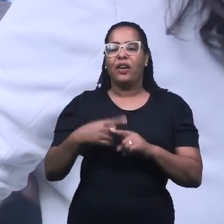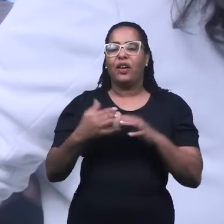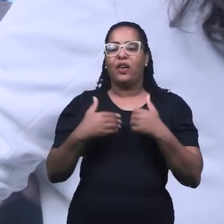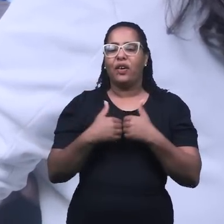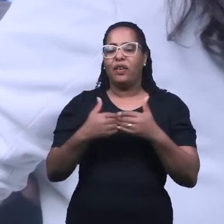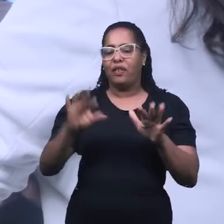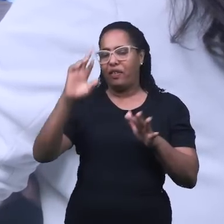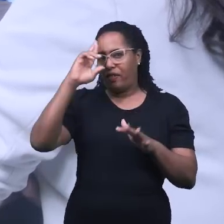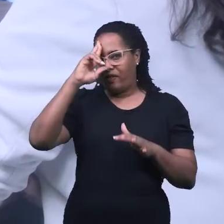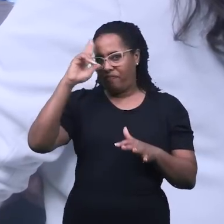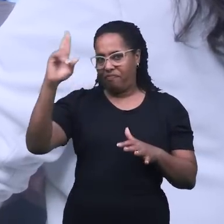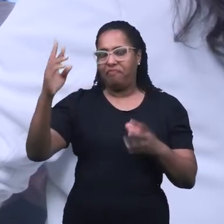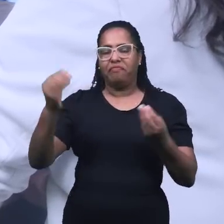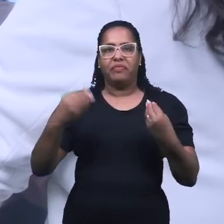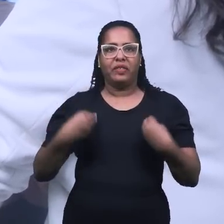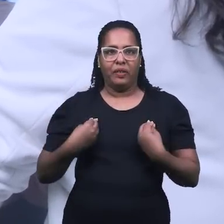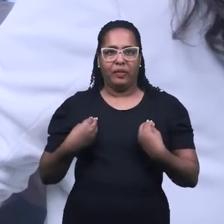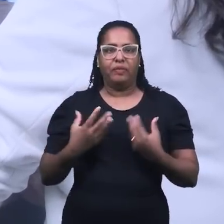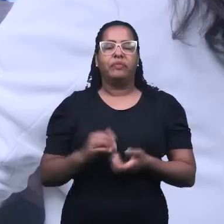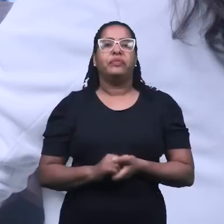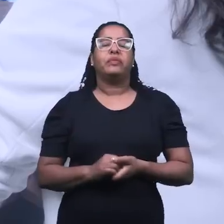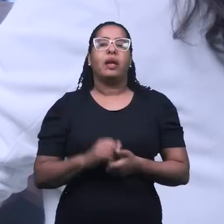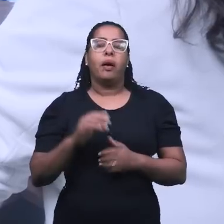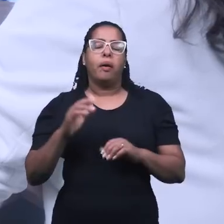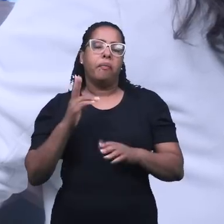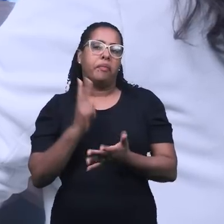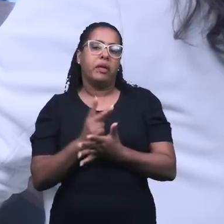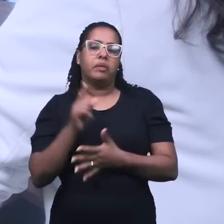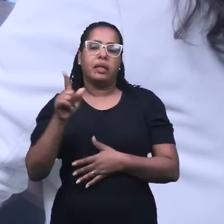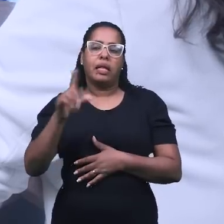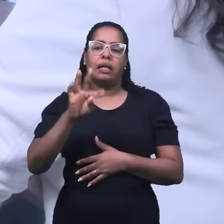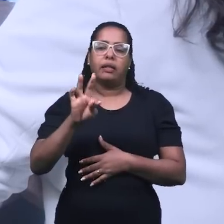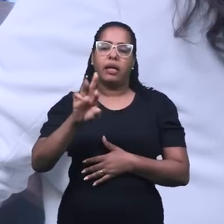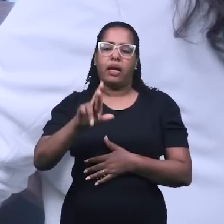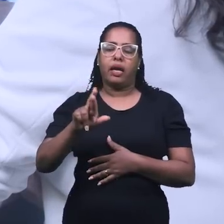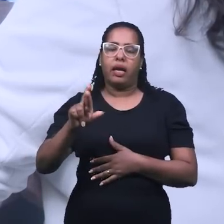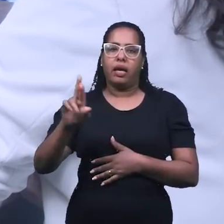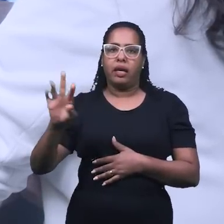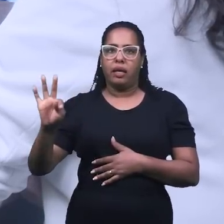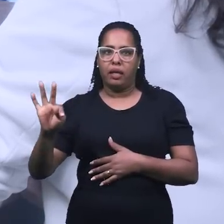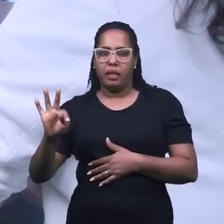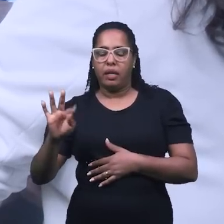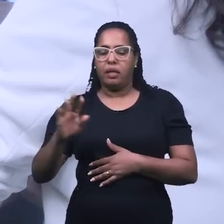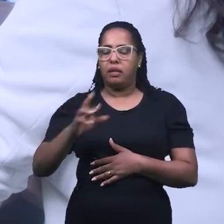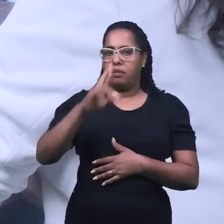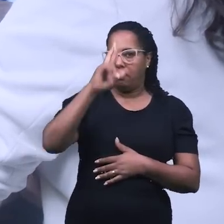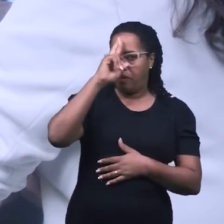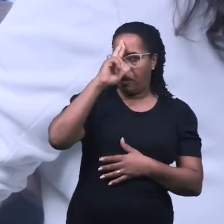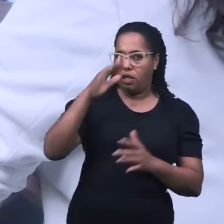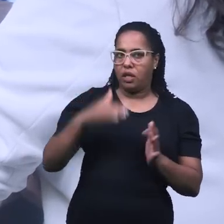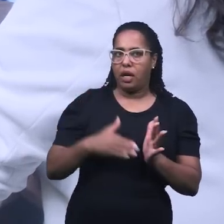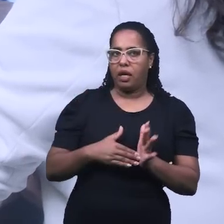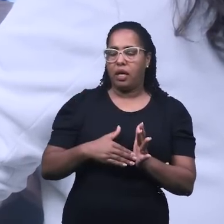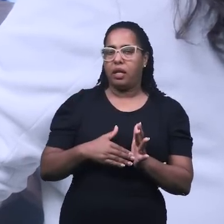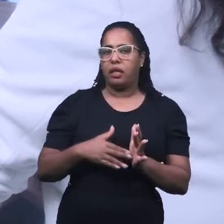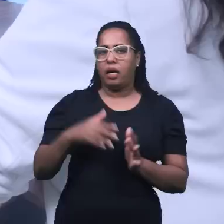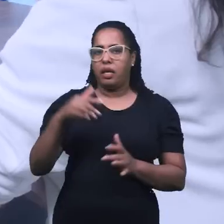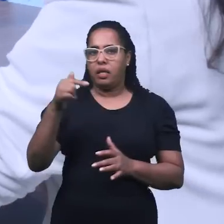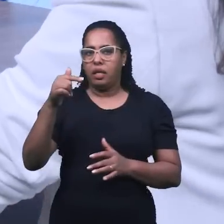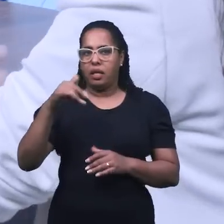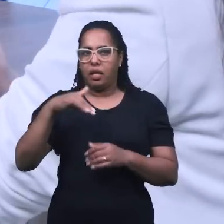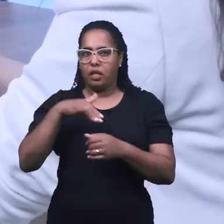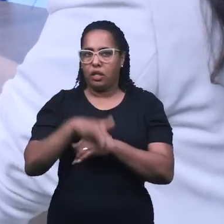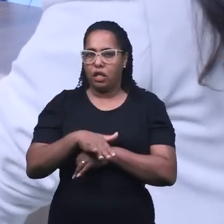que o Senhor abriu. E de fato, ainda que no TRT muitas vezes eu trabalhei de meio-dia às 19, e aí era